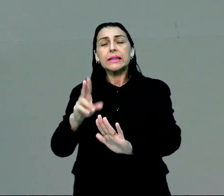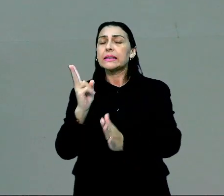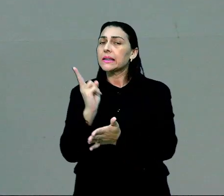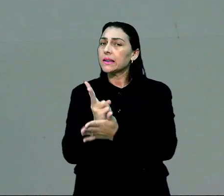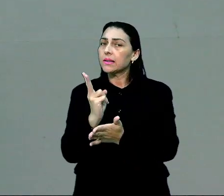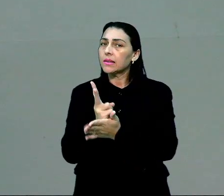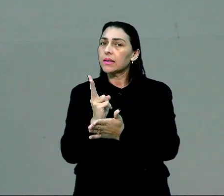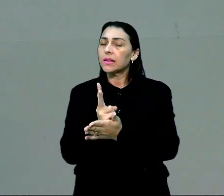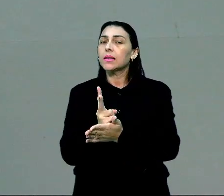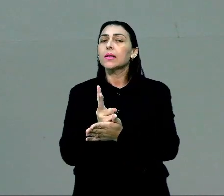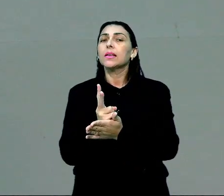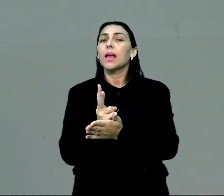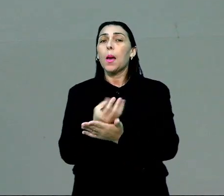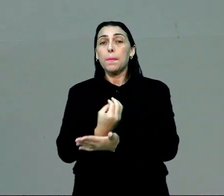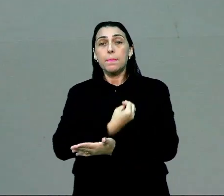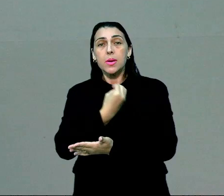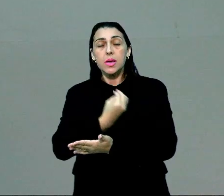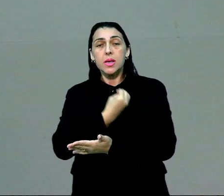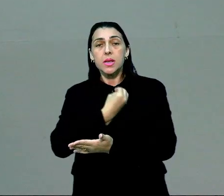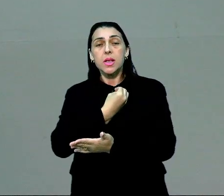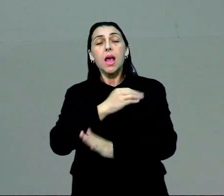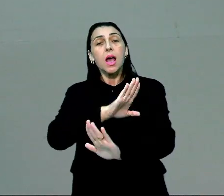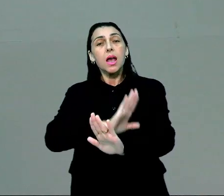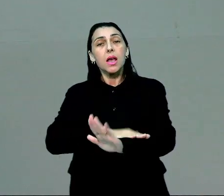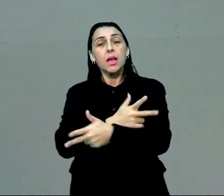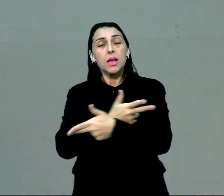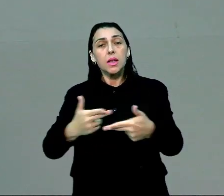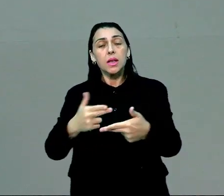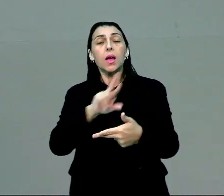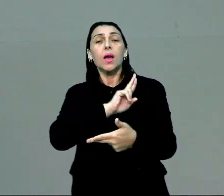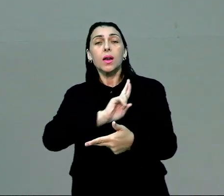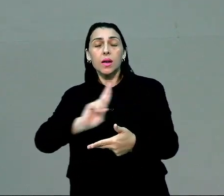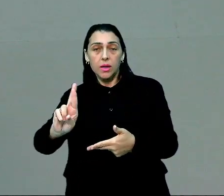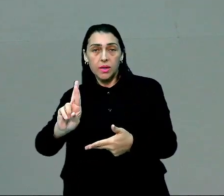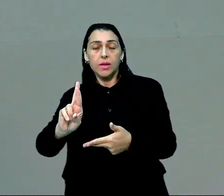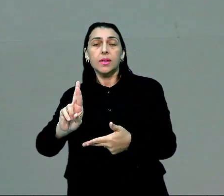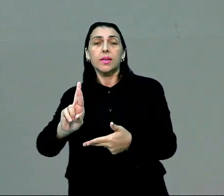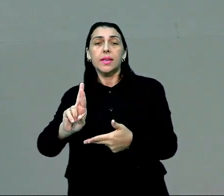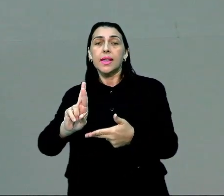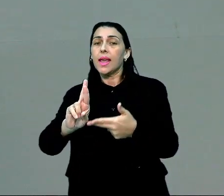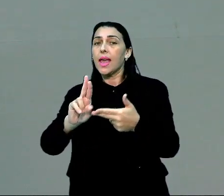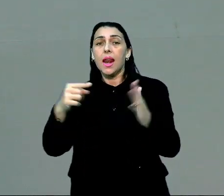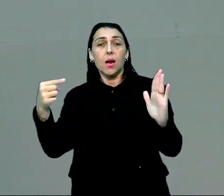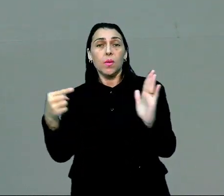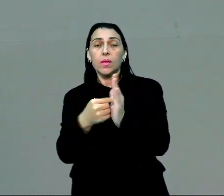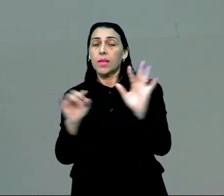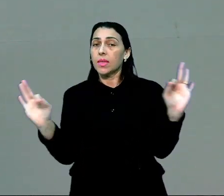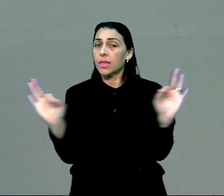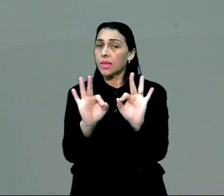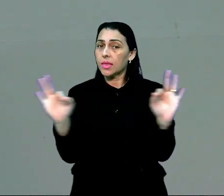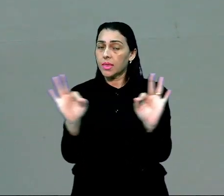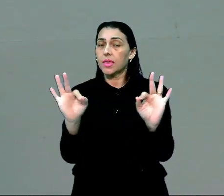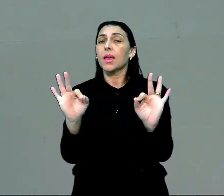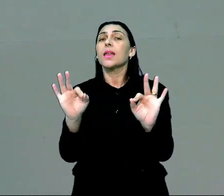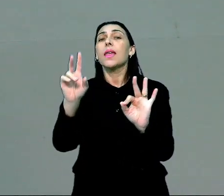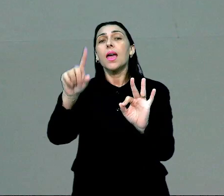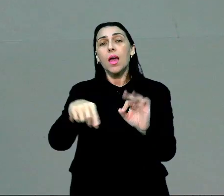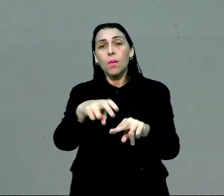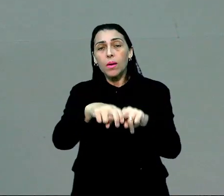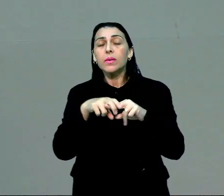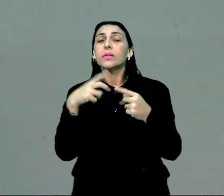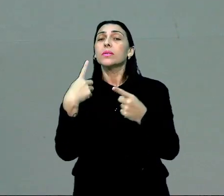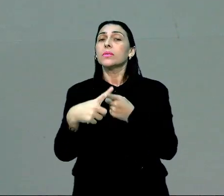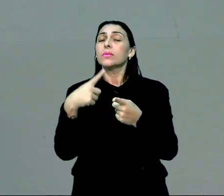as vezes que alguém presencia casos de intolerância religiosa e ela não denuncia, isso é uma causa.